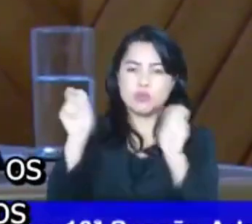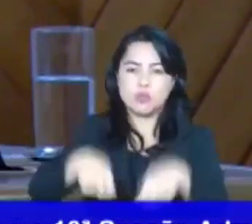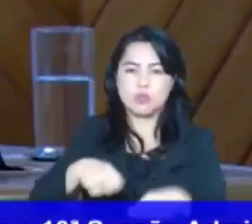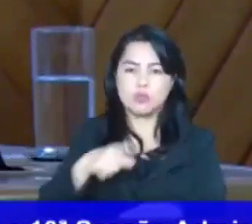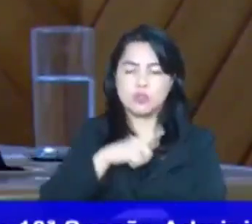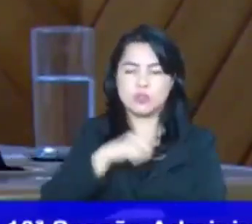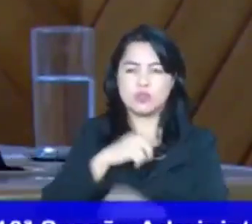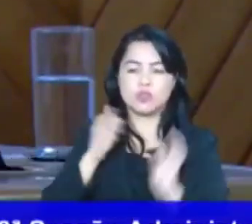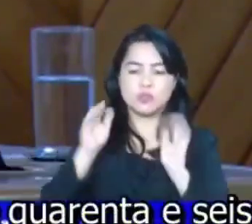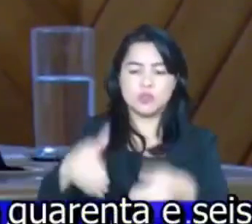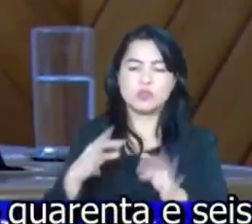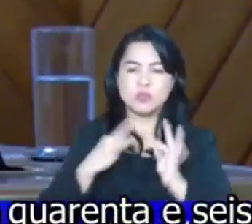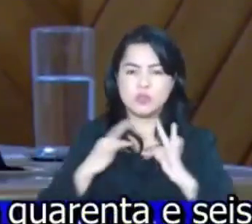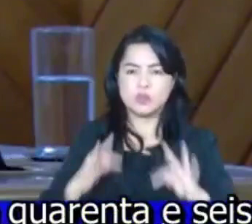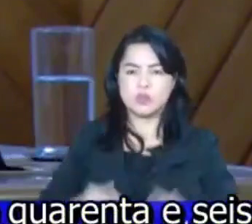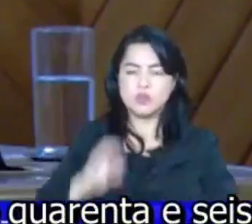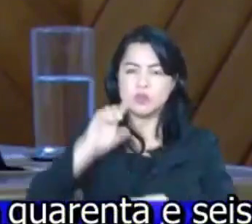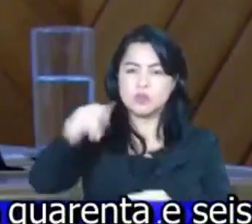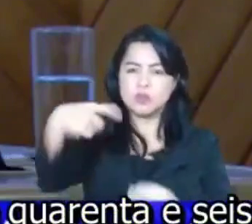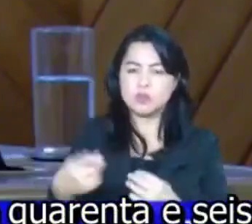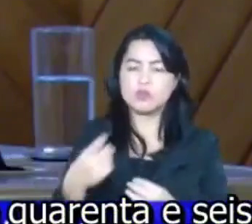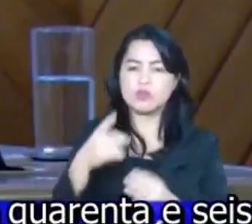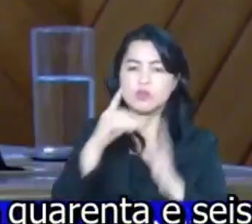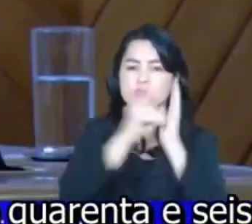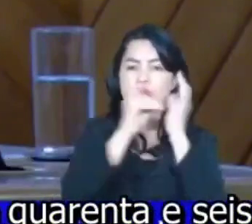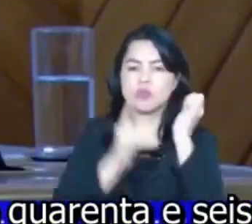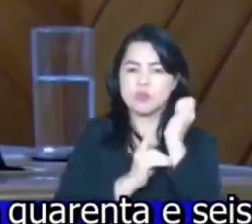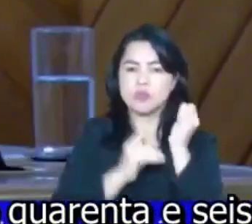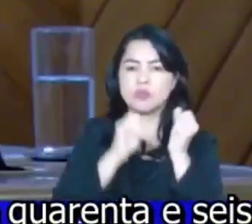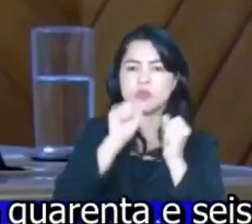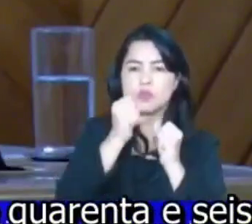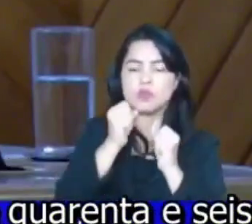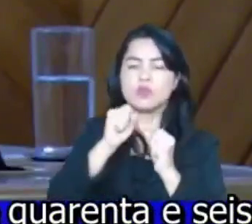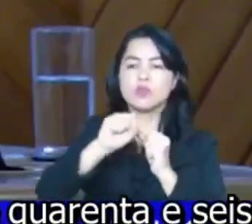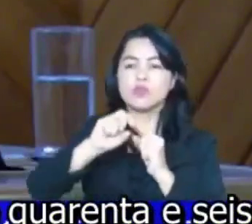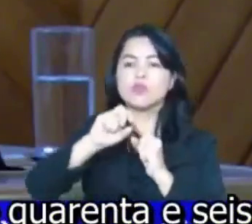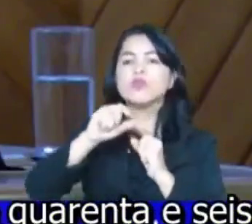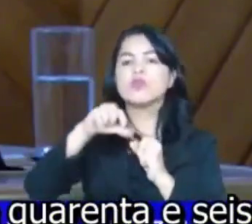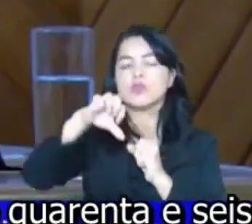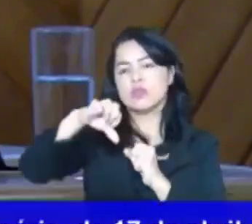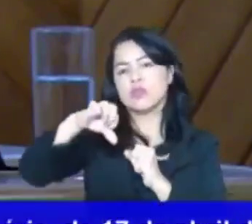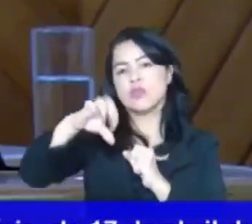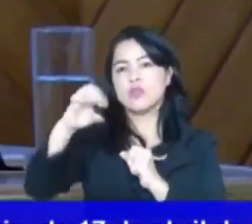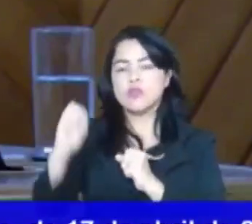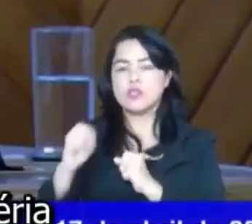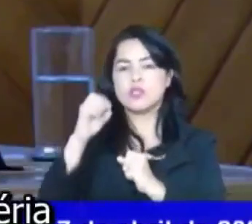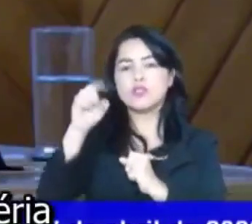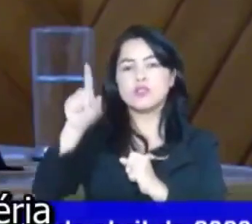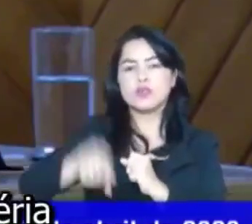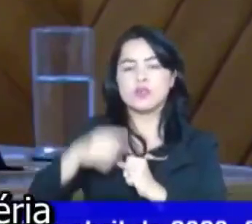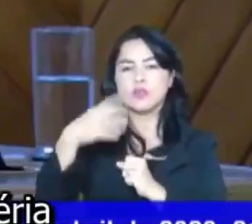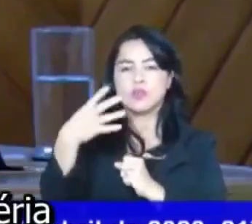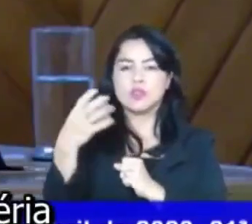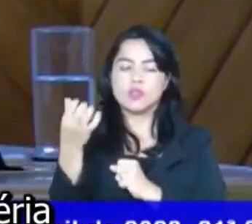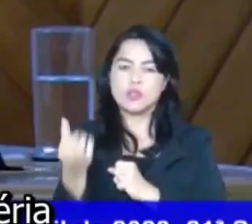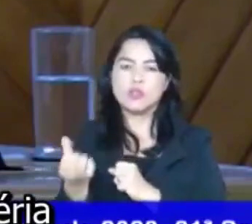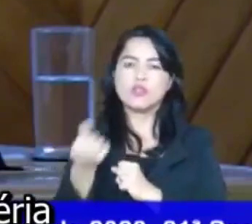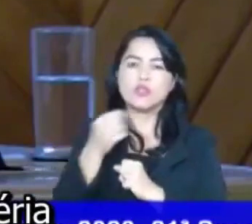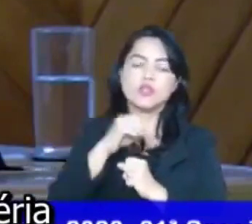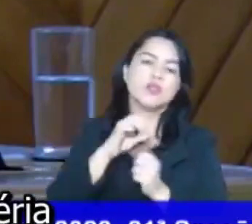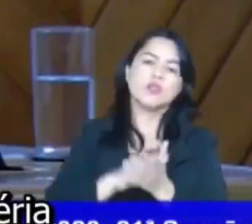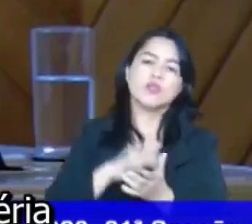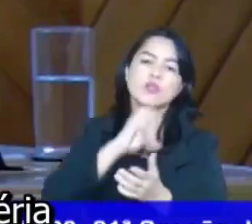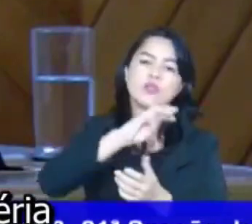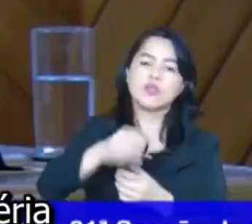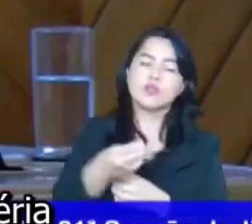ofícios técnicos. E, posteriormente, o Decreto-Lei 8.590, de 46, e a Lei